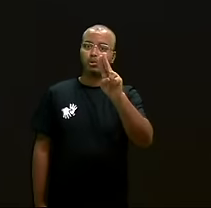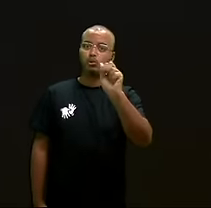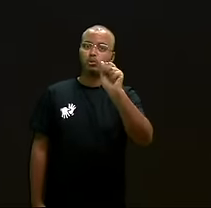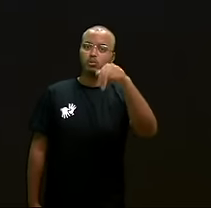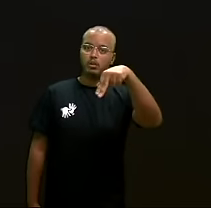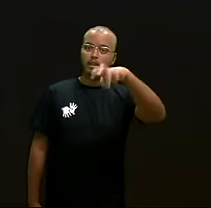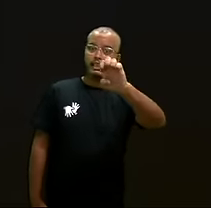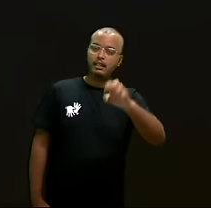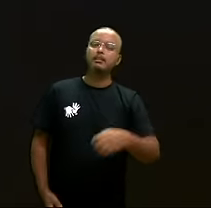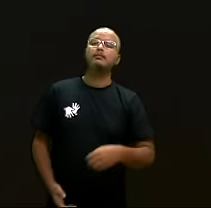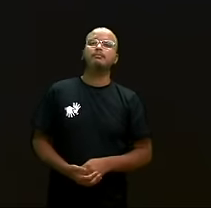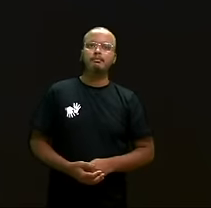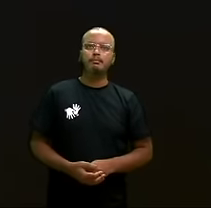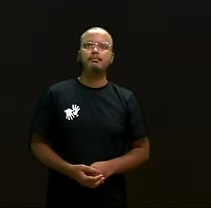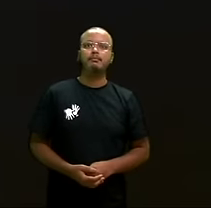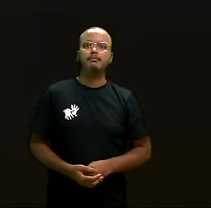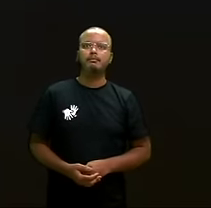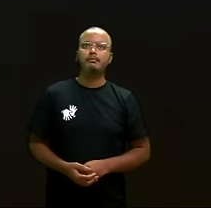Caramba,